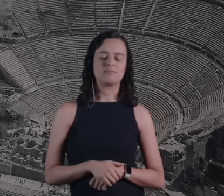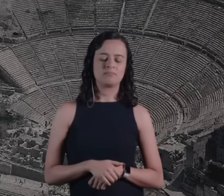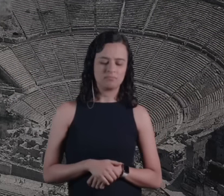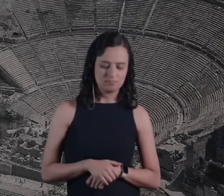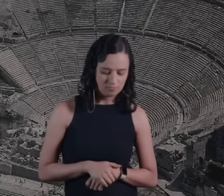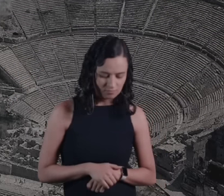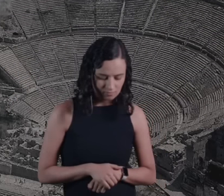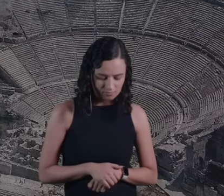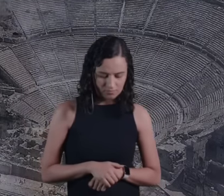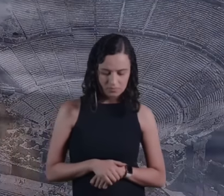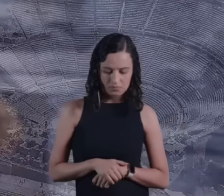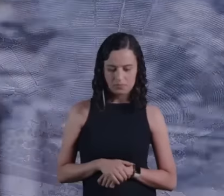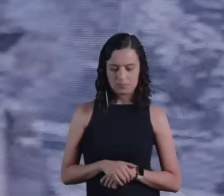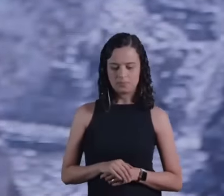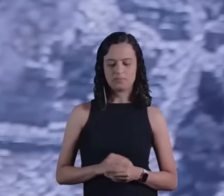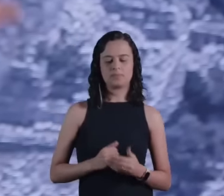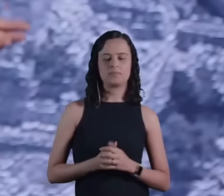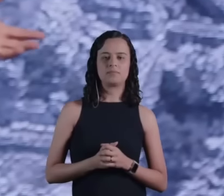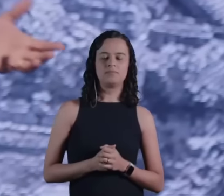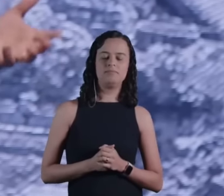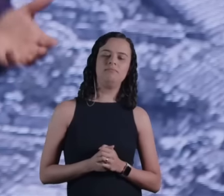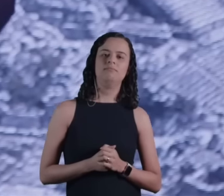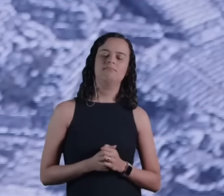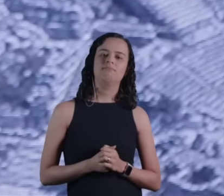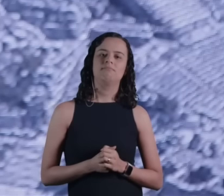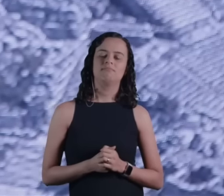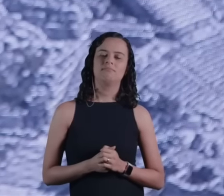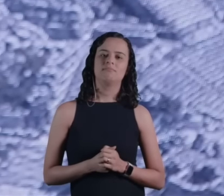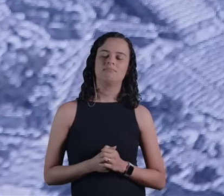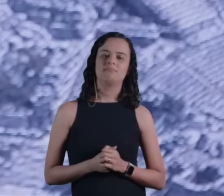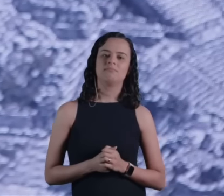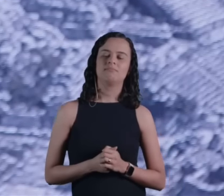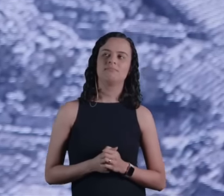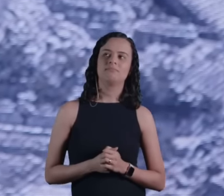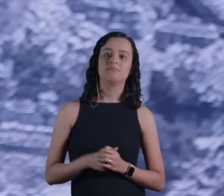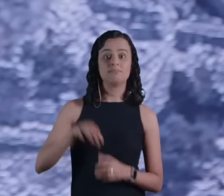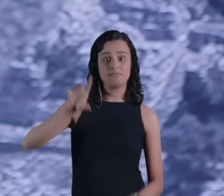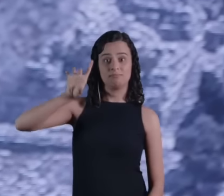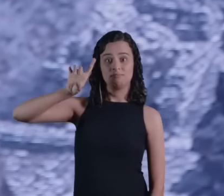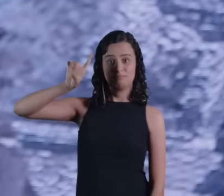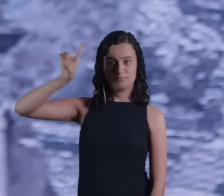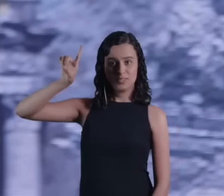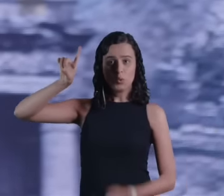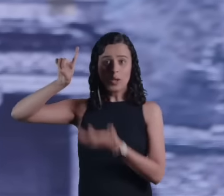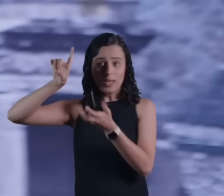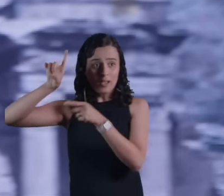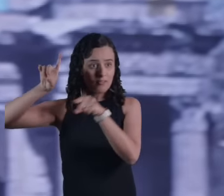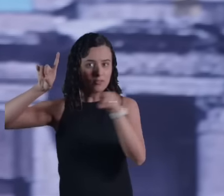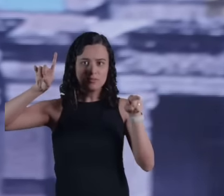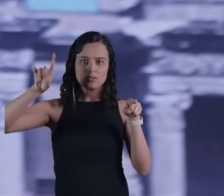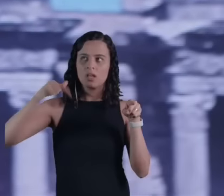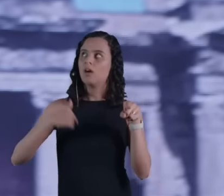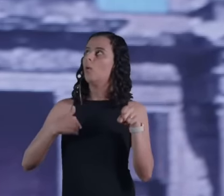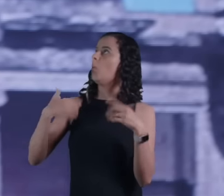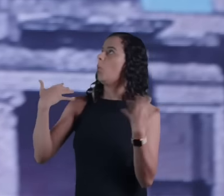Queridos, não é maravilhoso saber que Deus te quis?